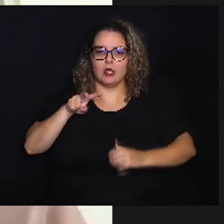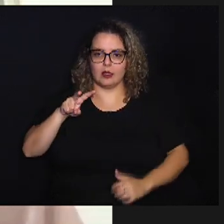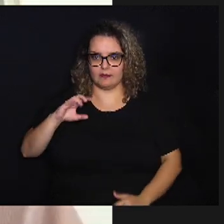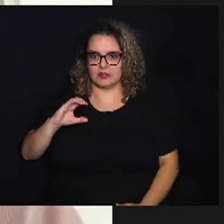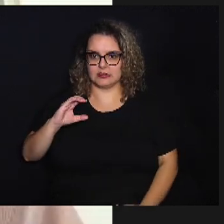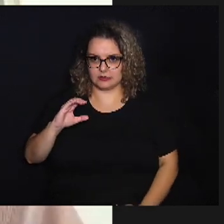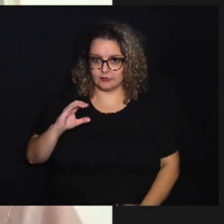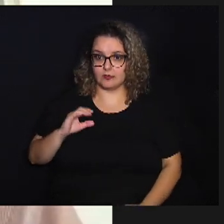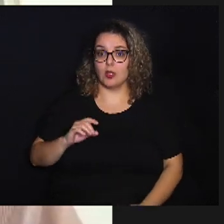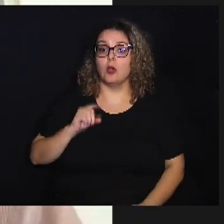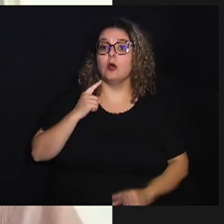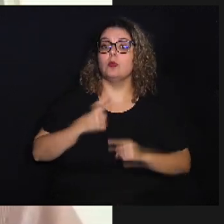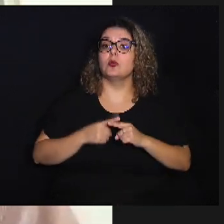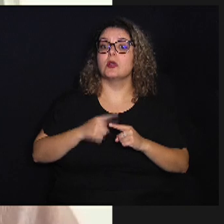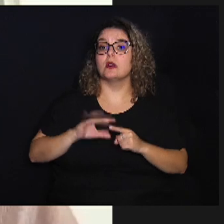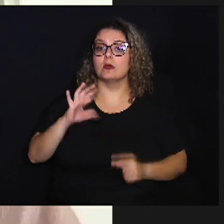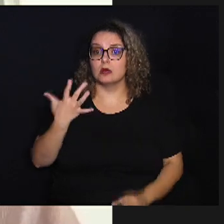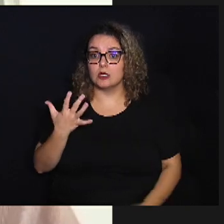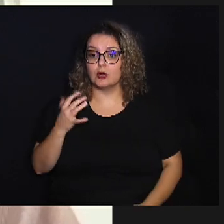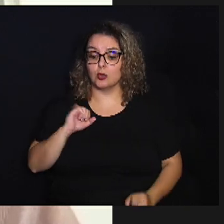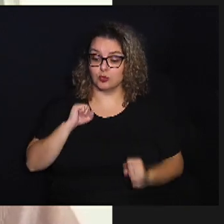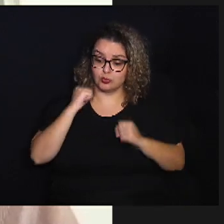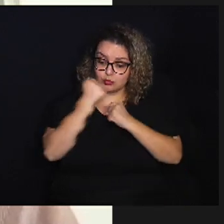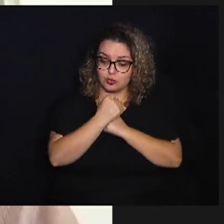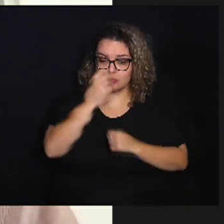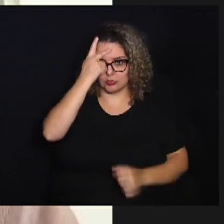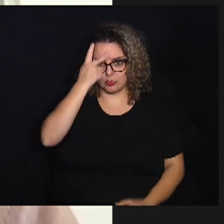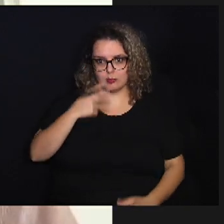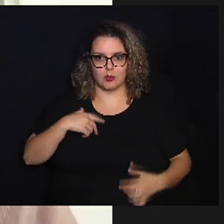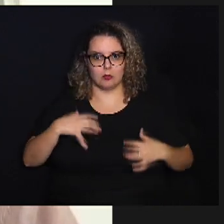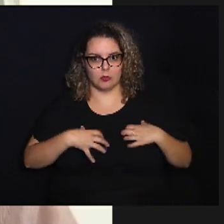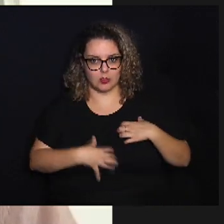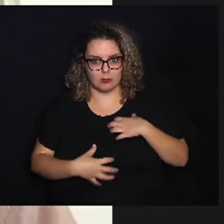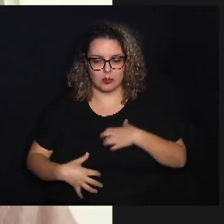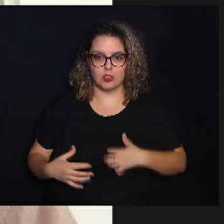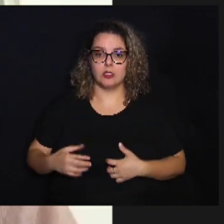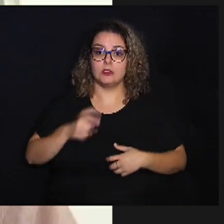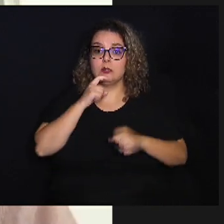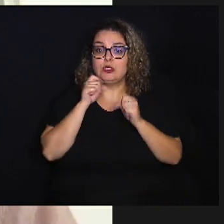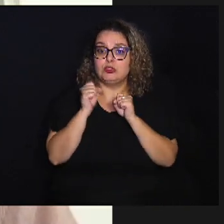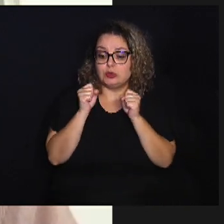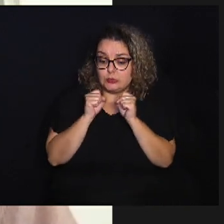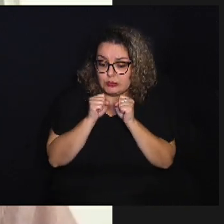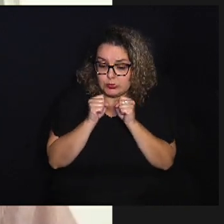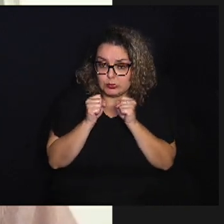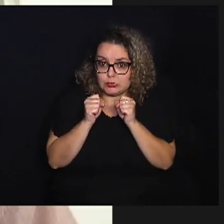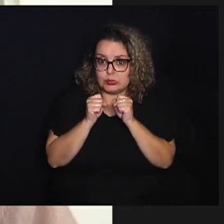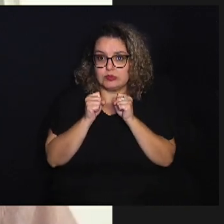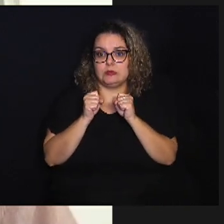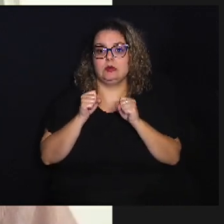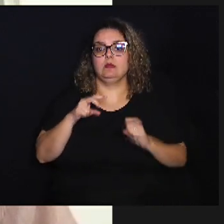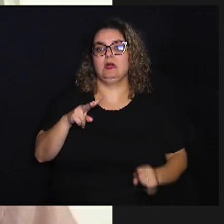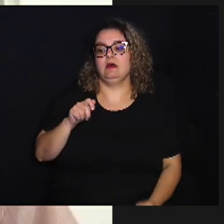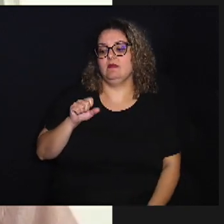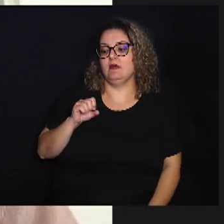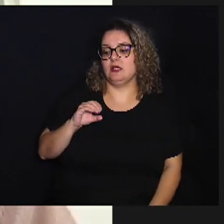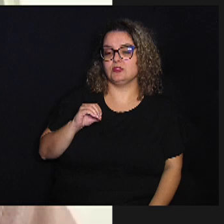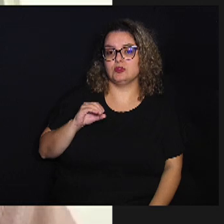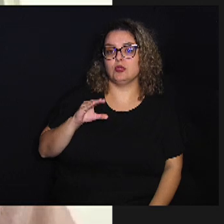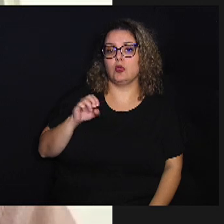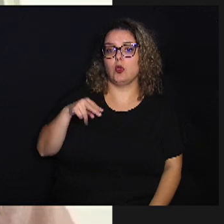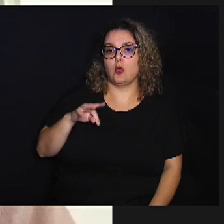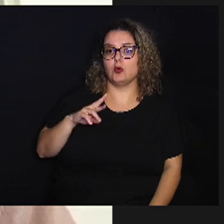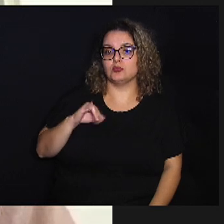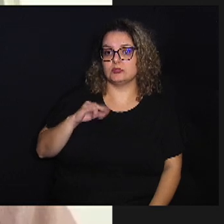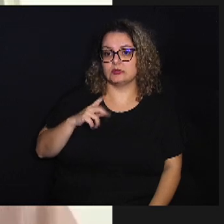Isso ocorre devido a um mecanismo de defesa do próprio organismo, né? Então, no frio, a gente tem uma vasoconstrição, uma diminuição do calibre